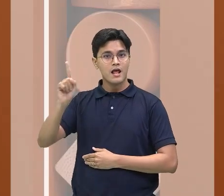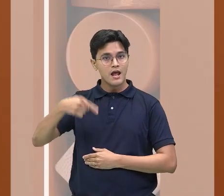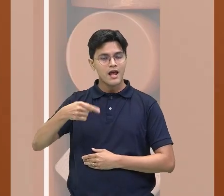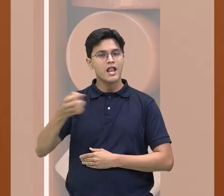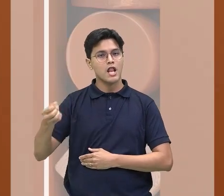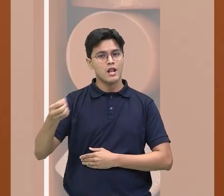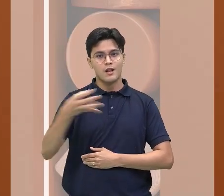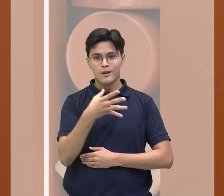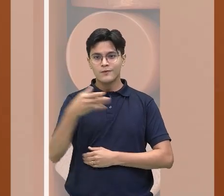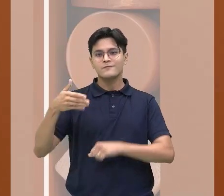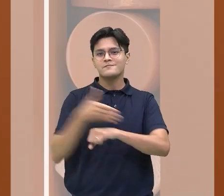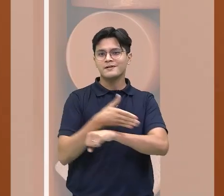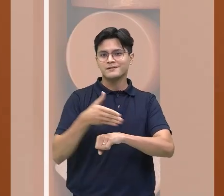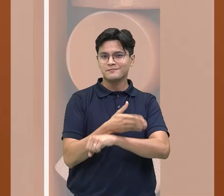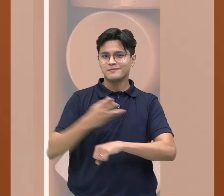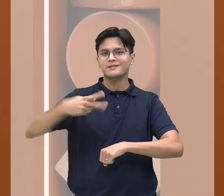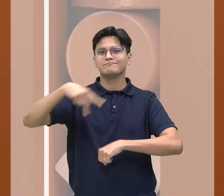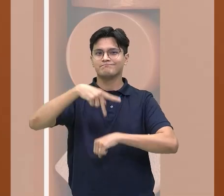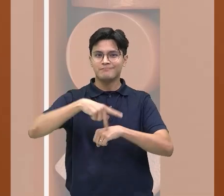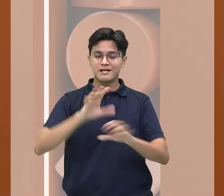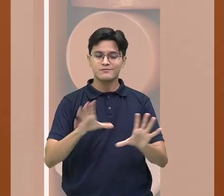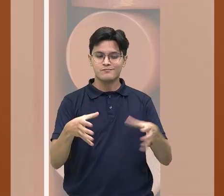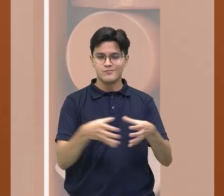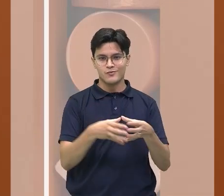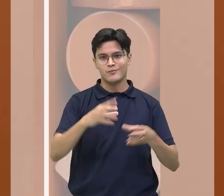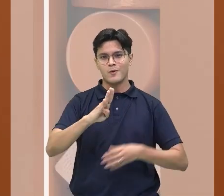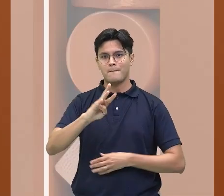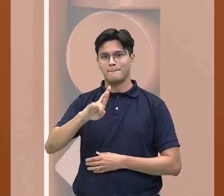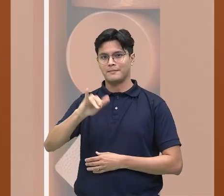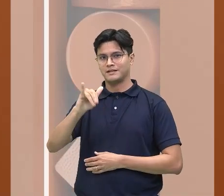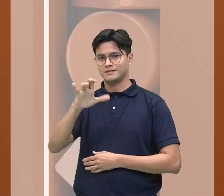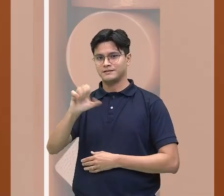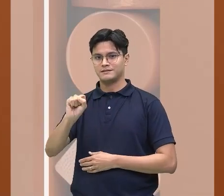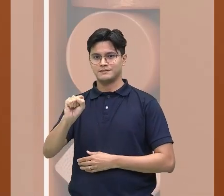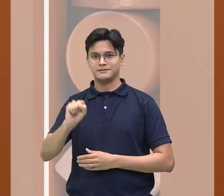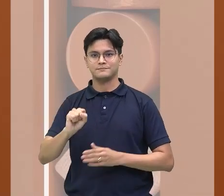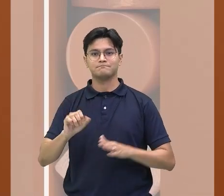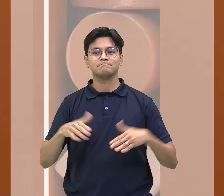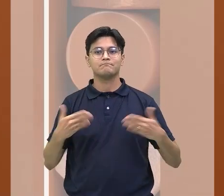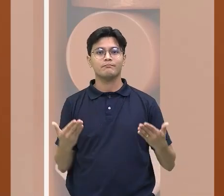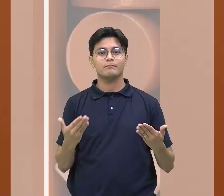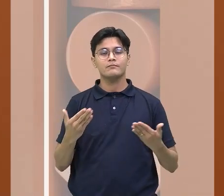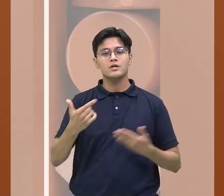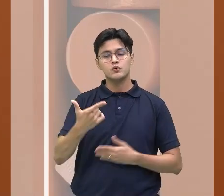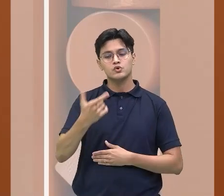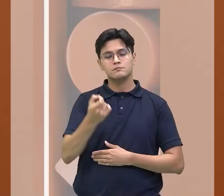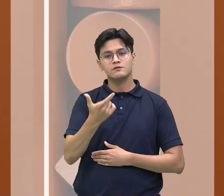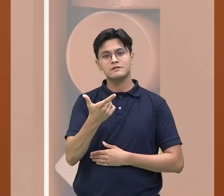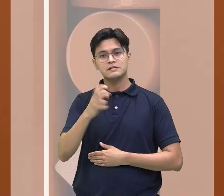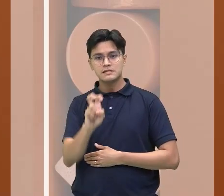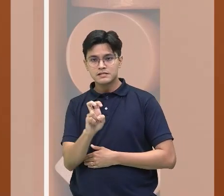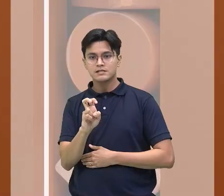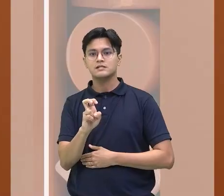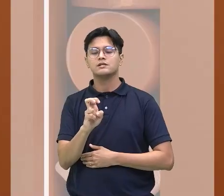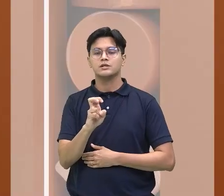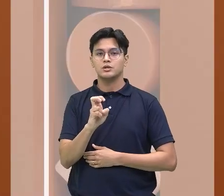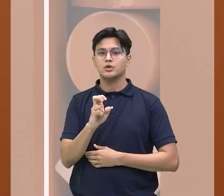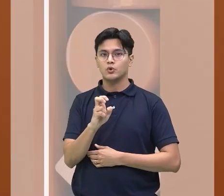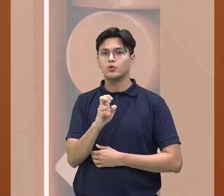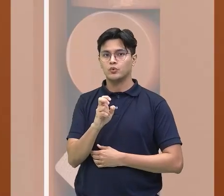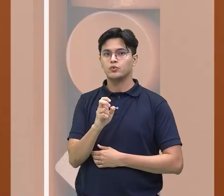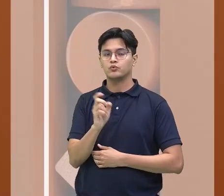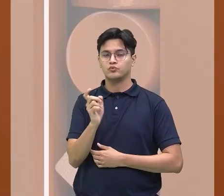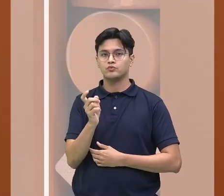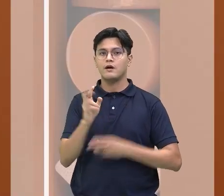novo membro aí que faz parte também do BRICS. Ainda em 2025, gente, através dessa reunião,